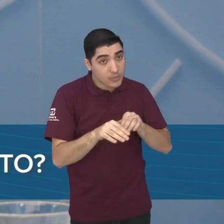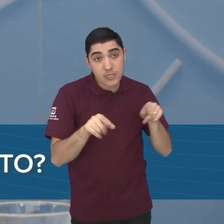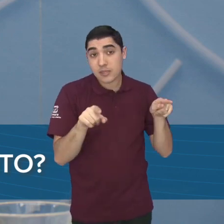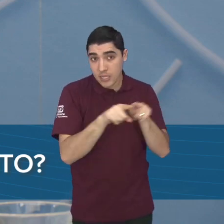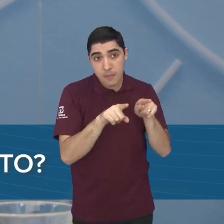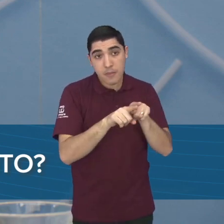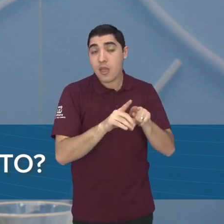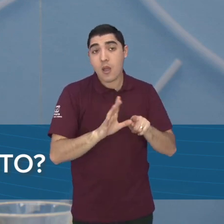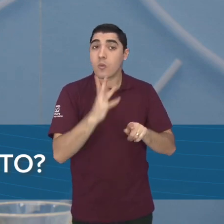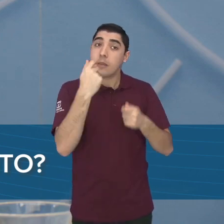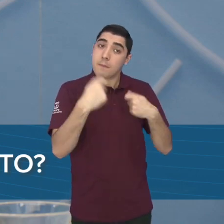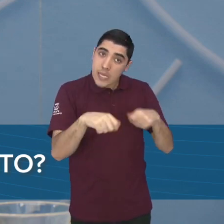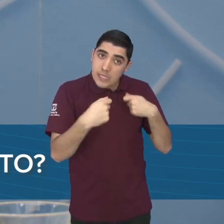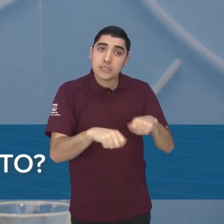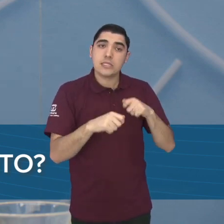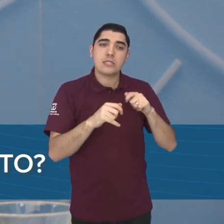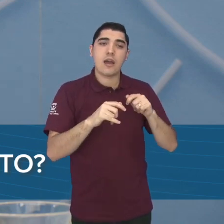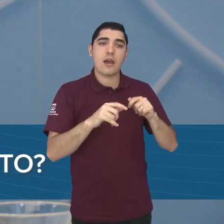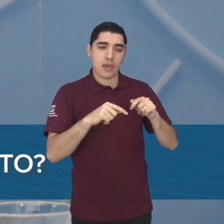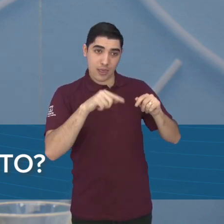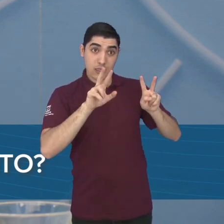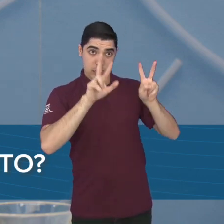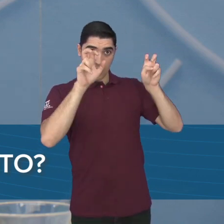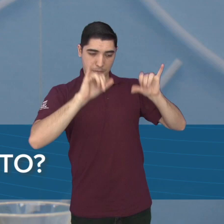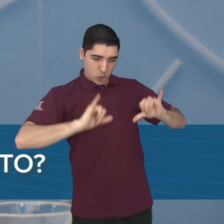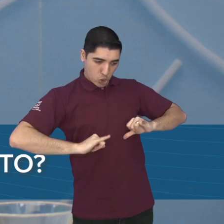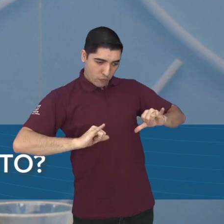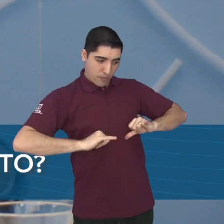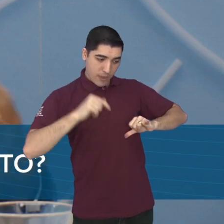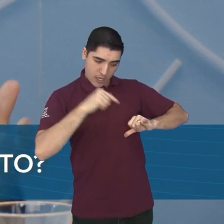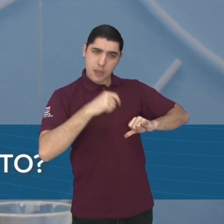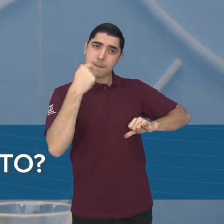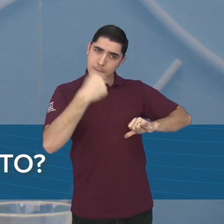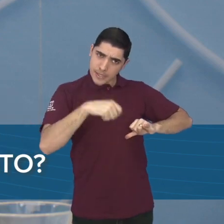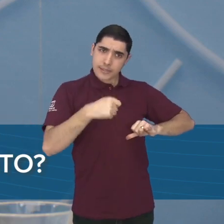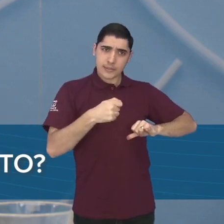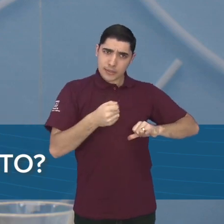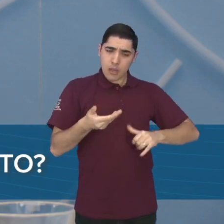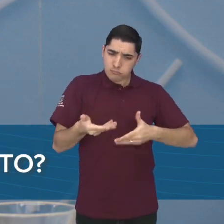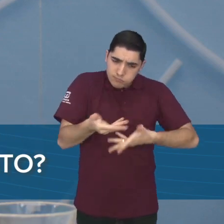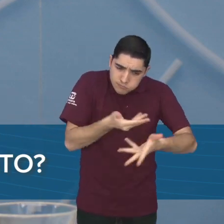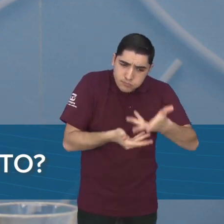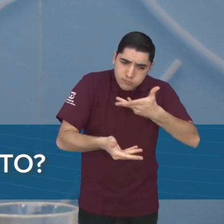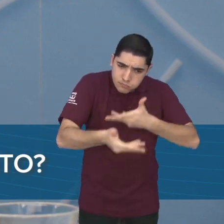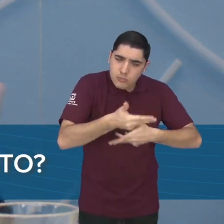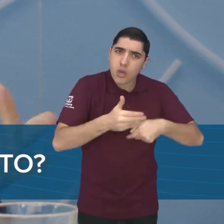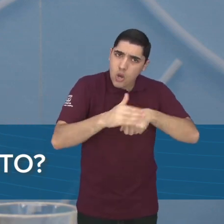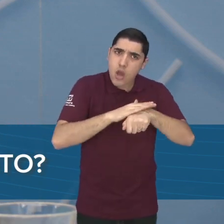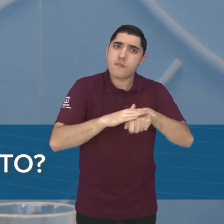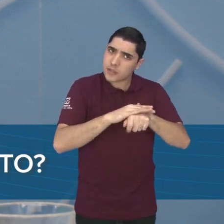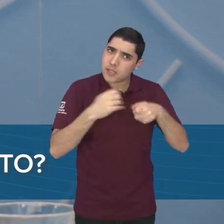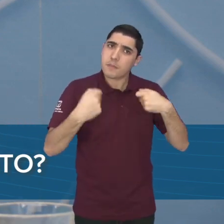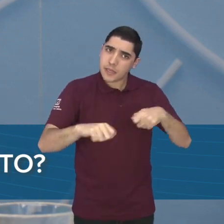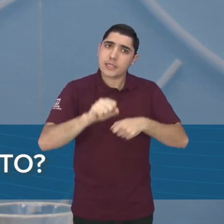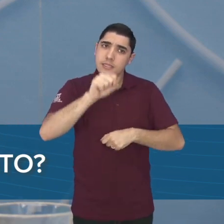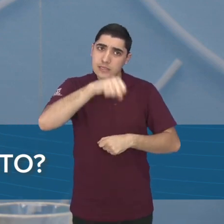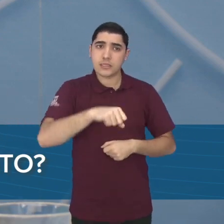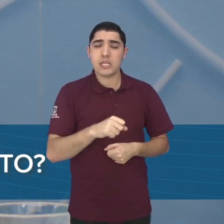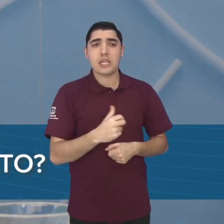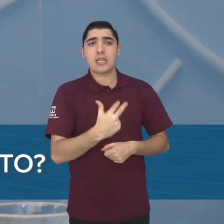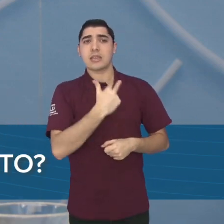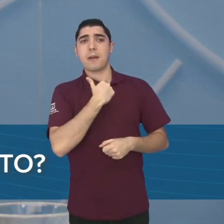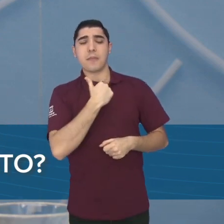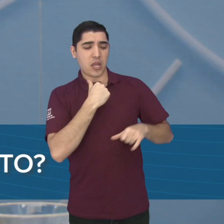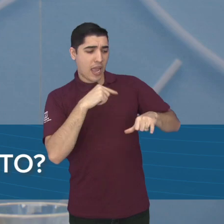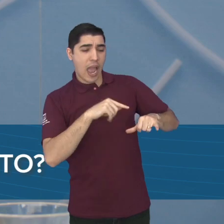de falar sobre o sofrimento mesmo, né, de cortar essa novela, digamos assim, né, parar essa repetição, né. Então,